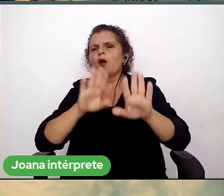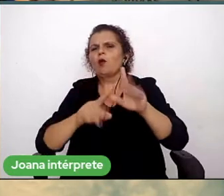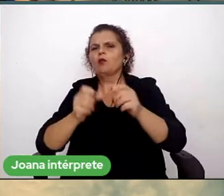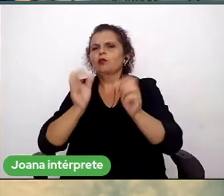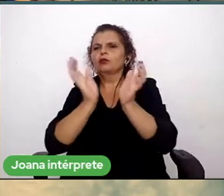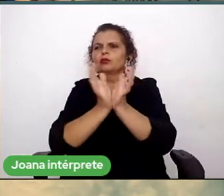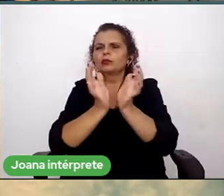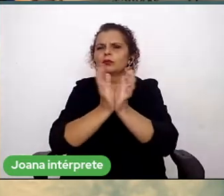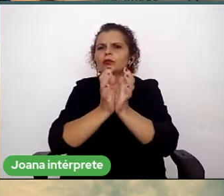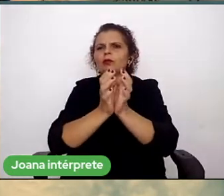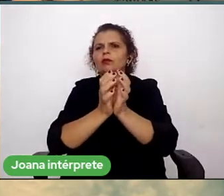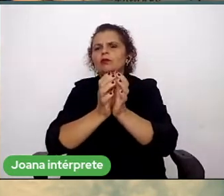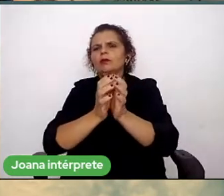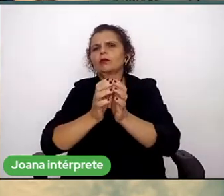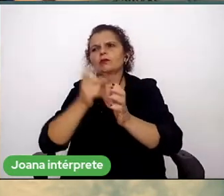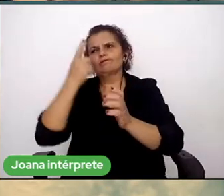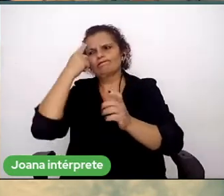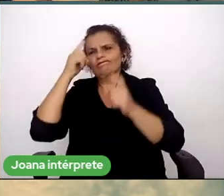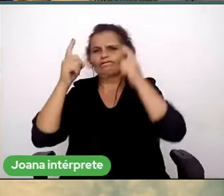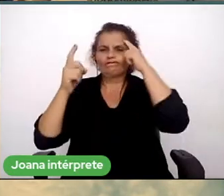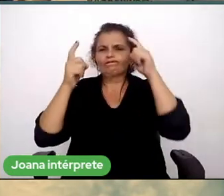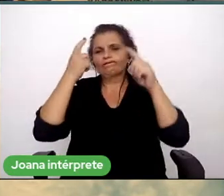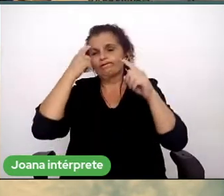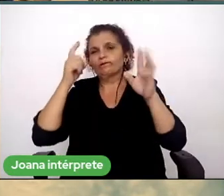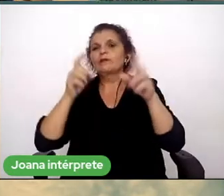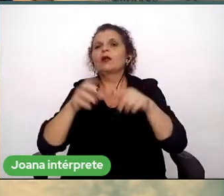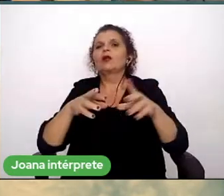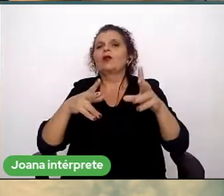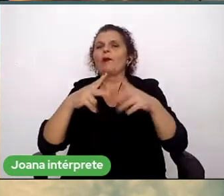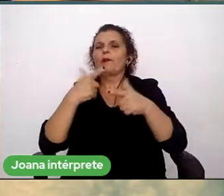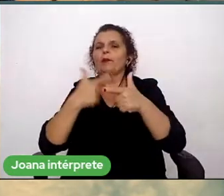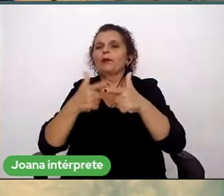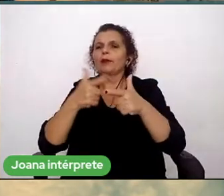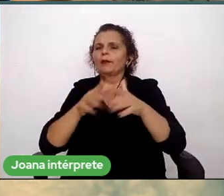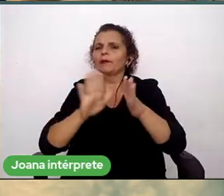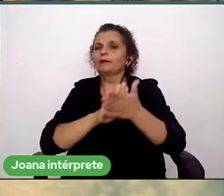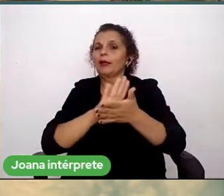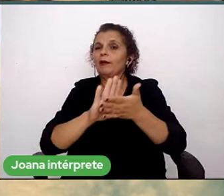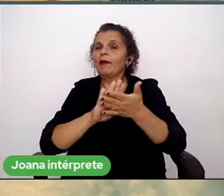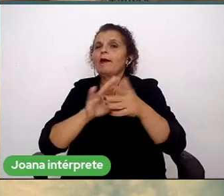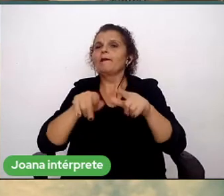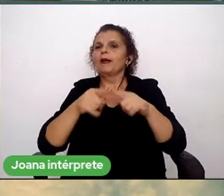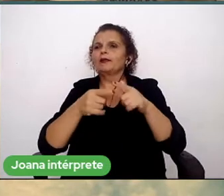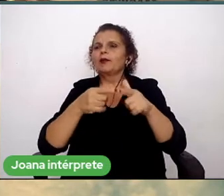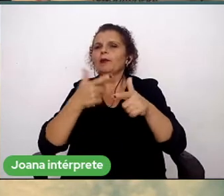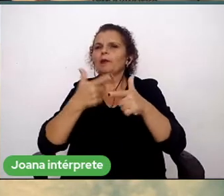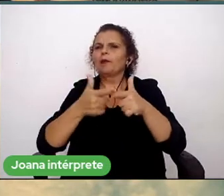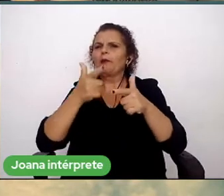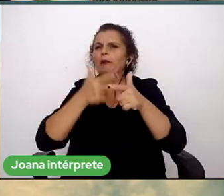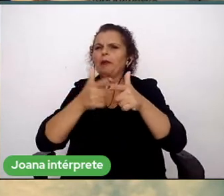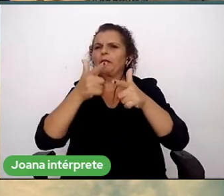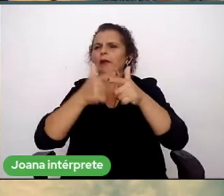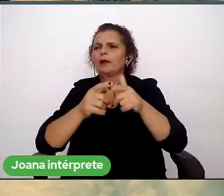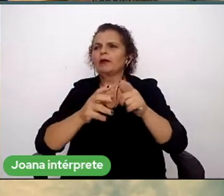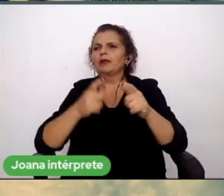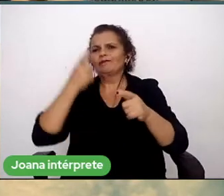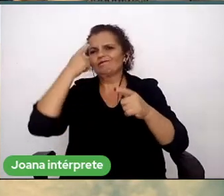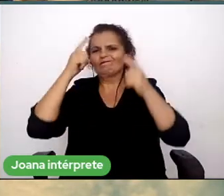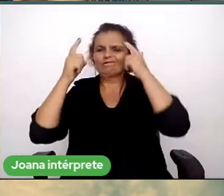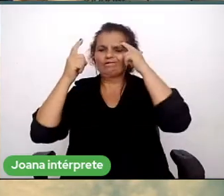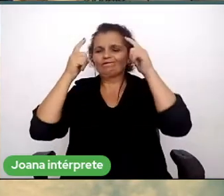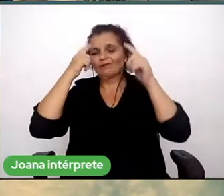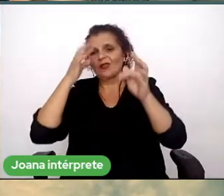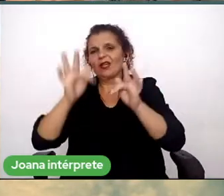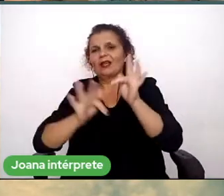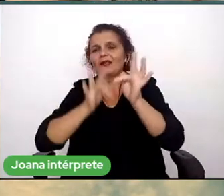vai ter alguma coisa de dívida técnica e isso ensina e por si só não é um problema o problema é quando o time começa a criar cada vez mais incentivos a técnica e não